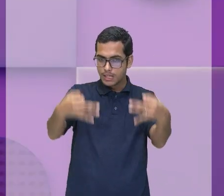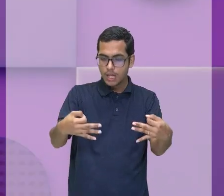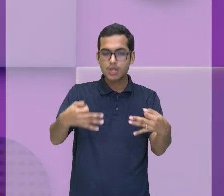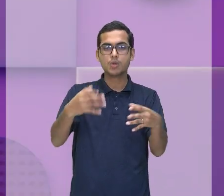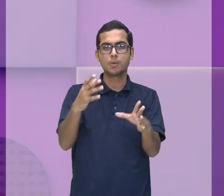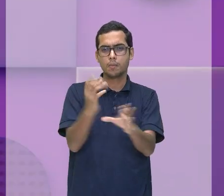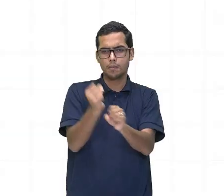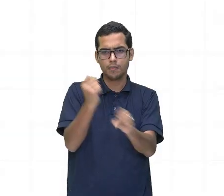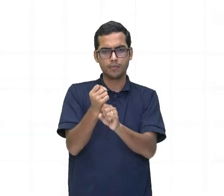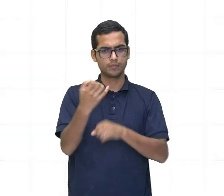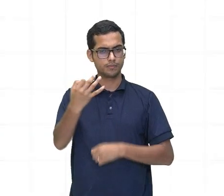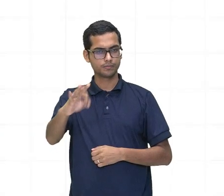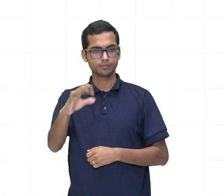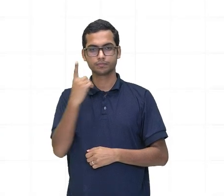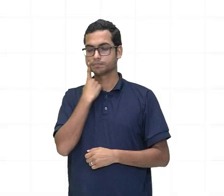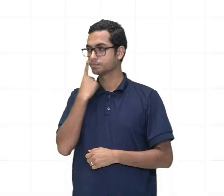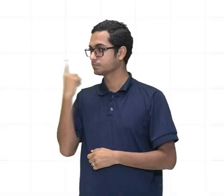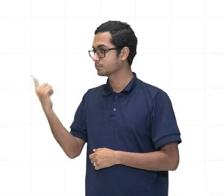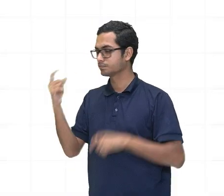acompanhar aqui a nossa cartela.